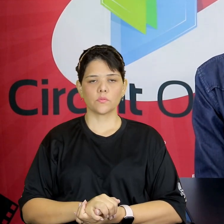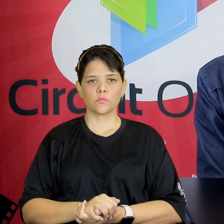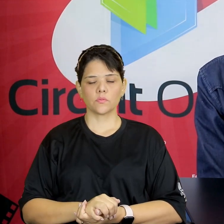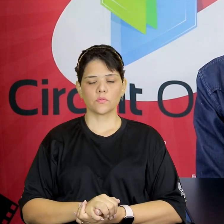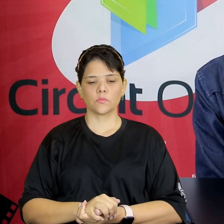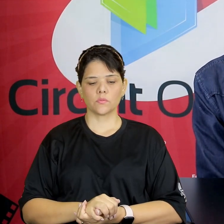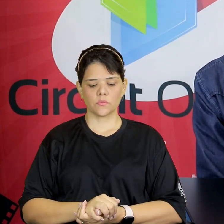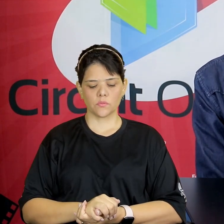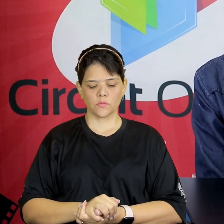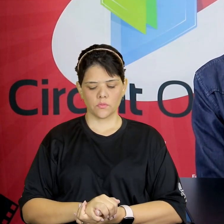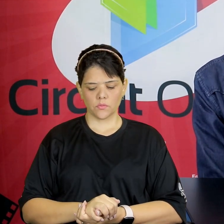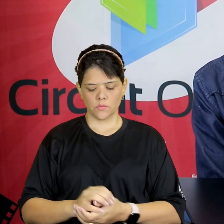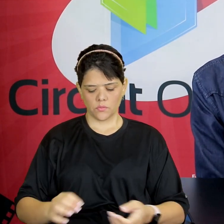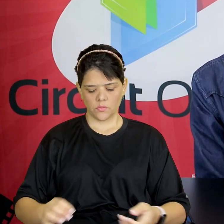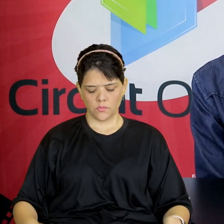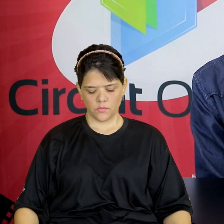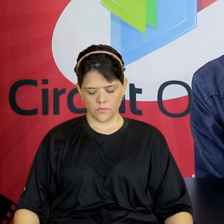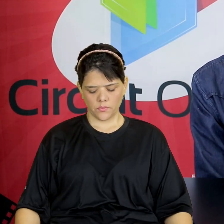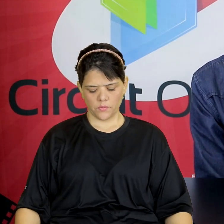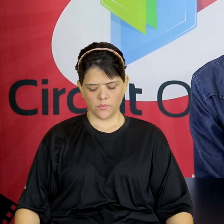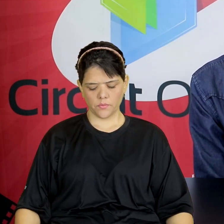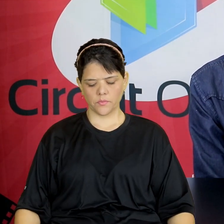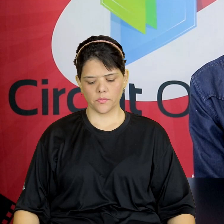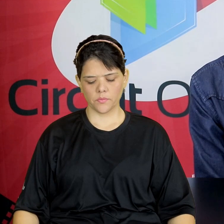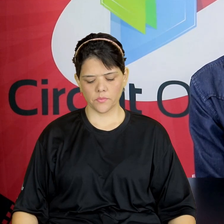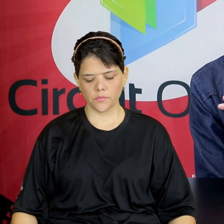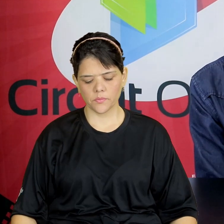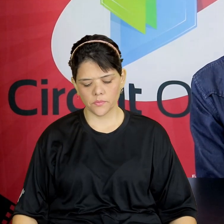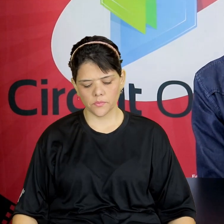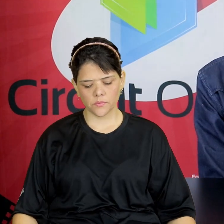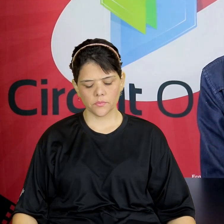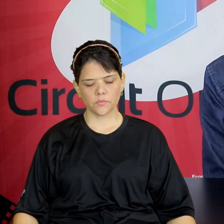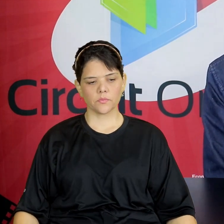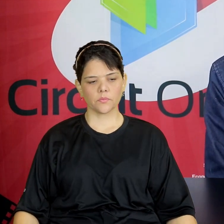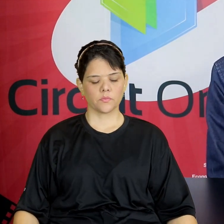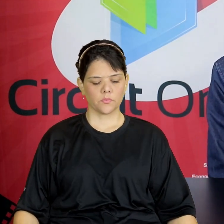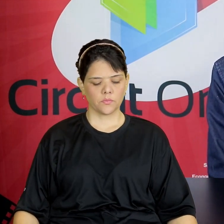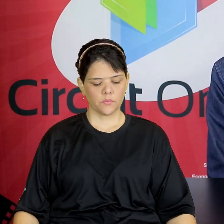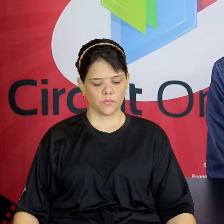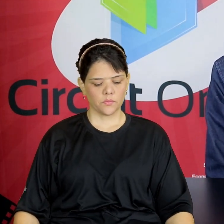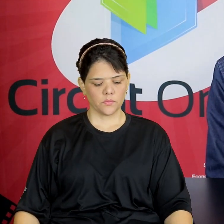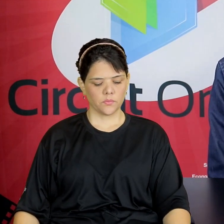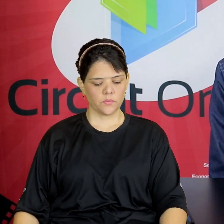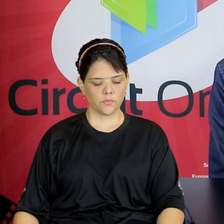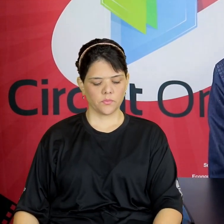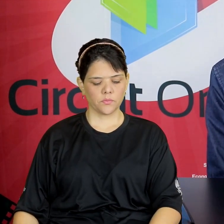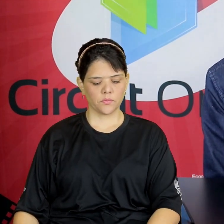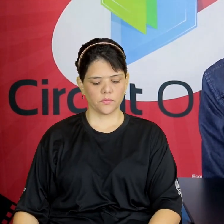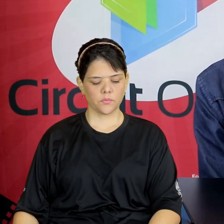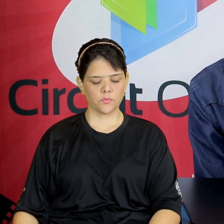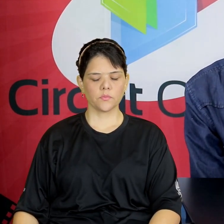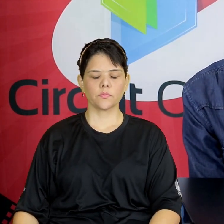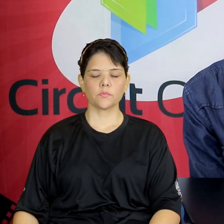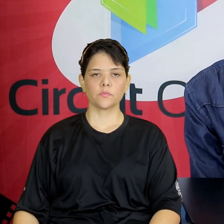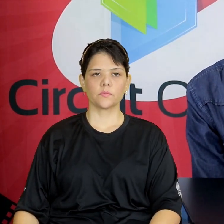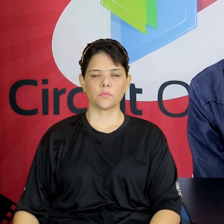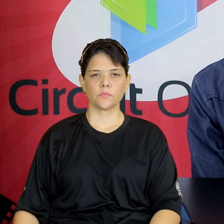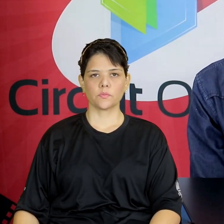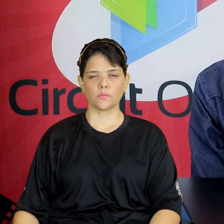Mas, beleza. Tocando a bola para frente aqui, depois dessa introdução e tudo